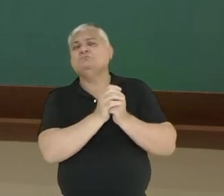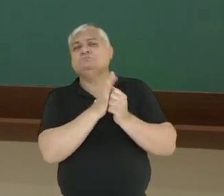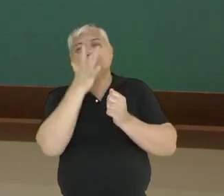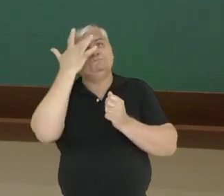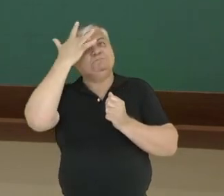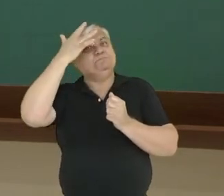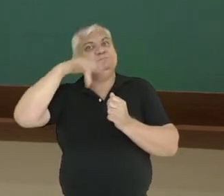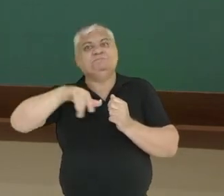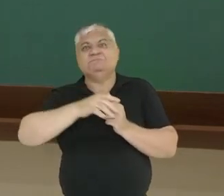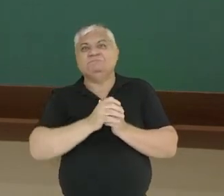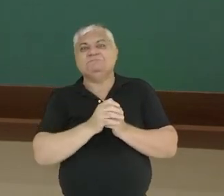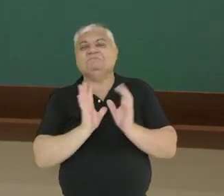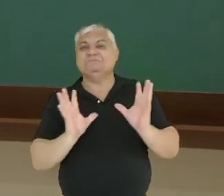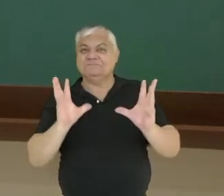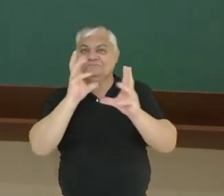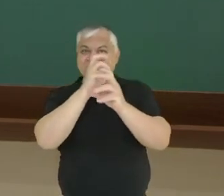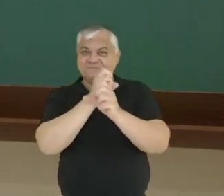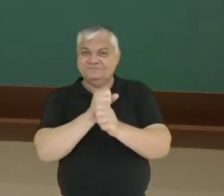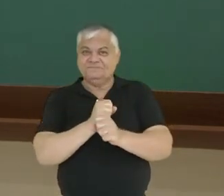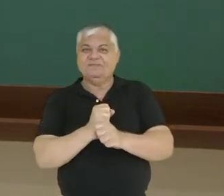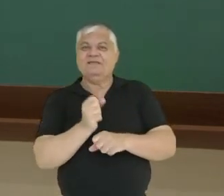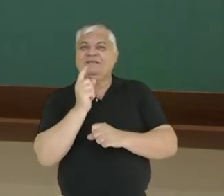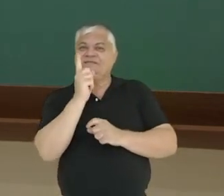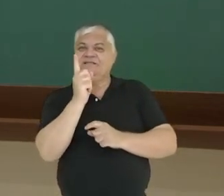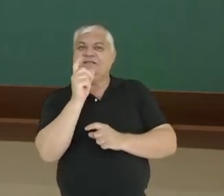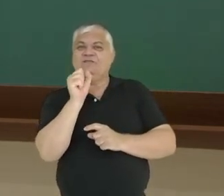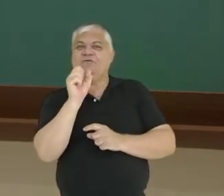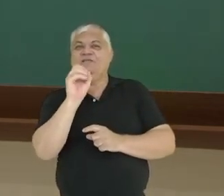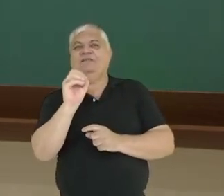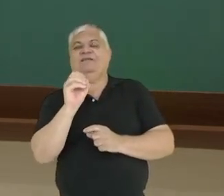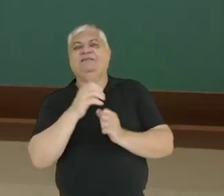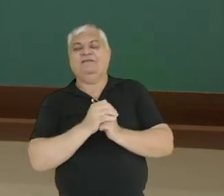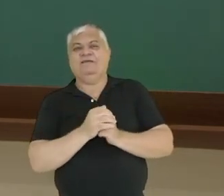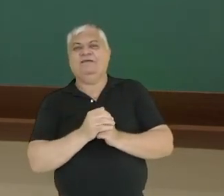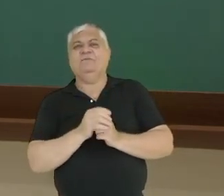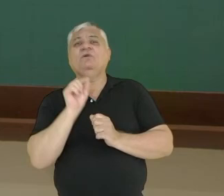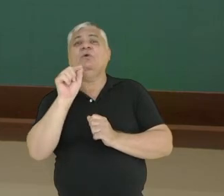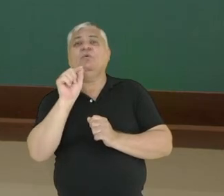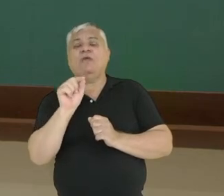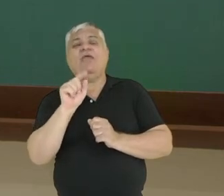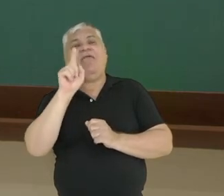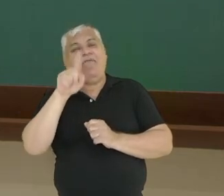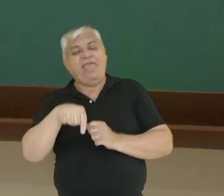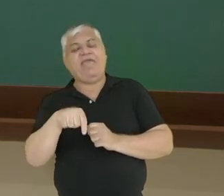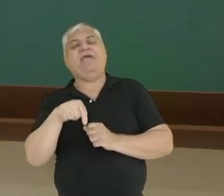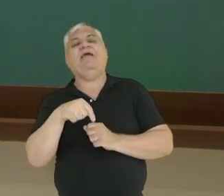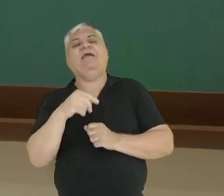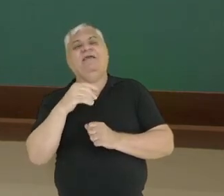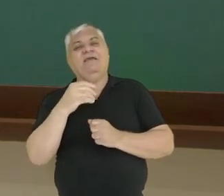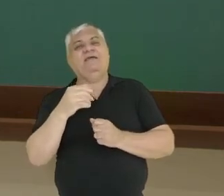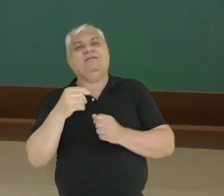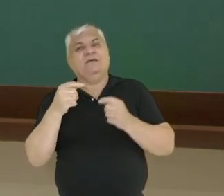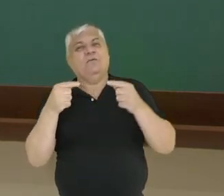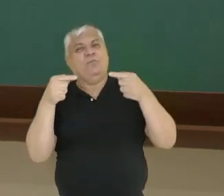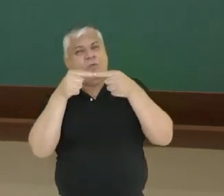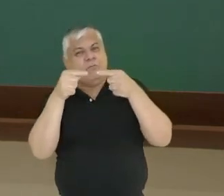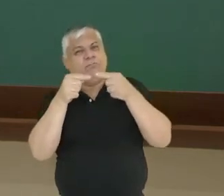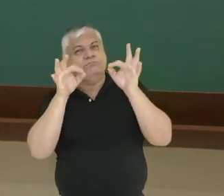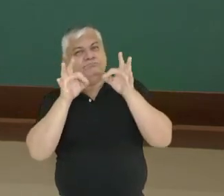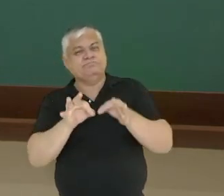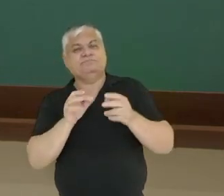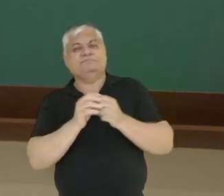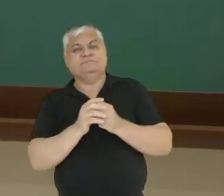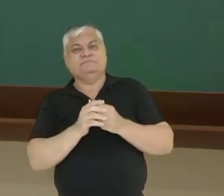vale, tem que dar o total de 180 graus, porque eles são o que mesmo? Eles são correspondentes.